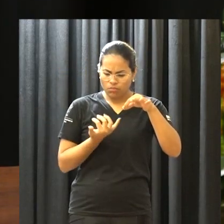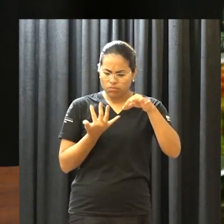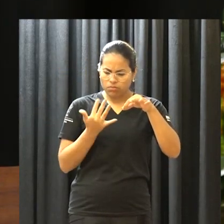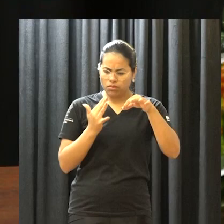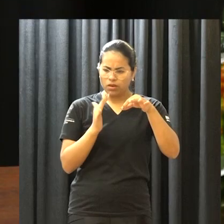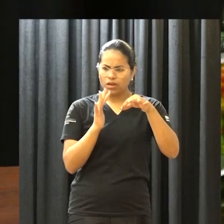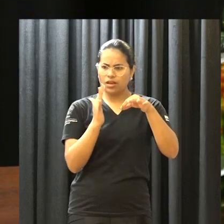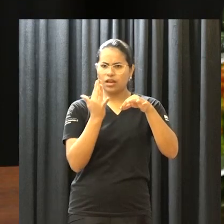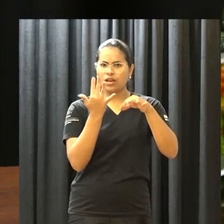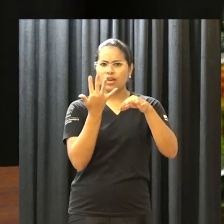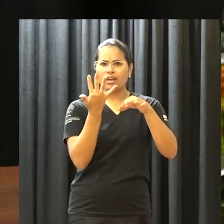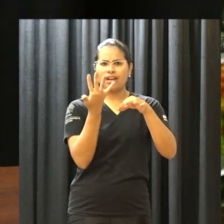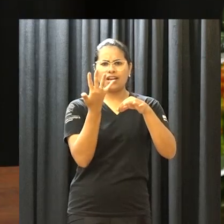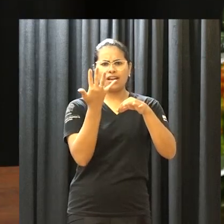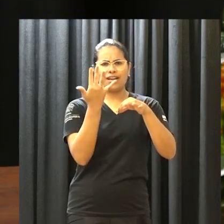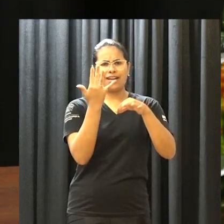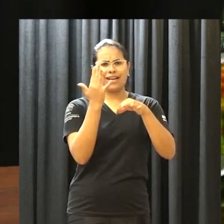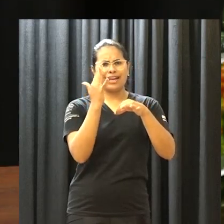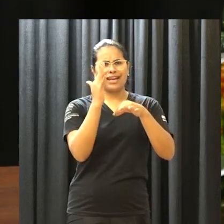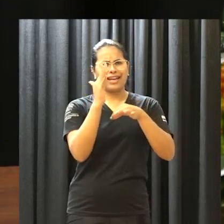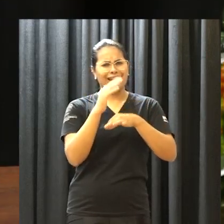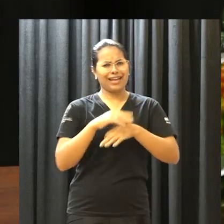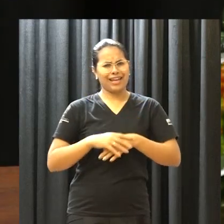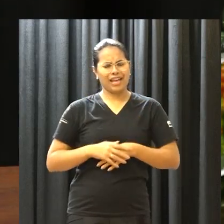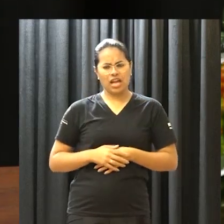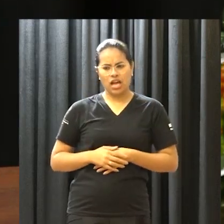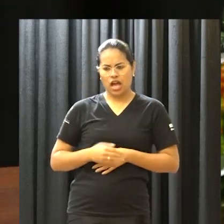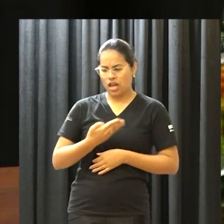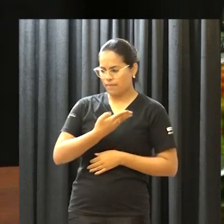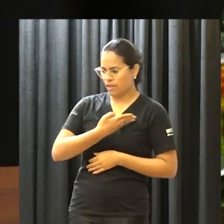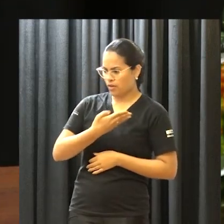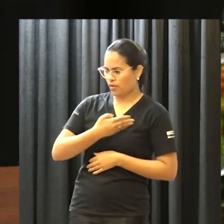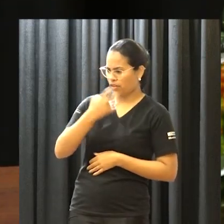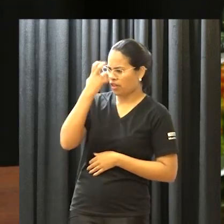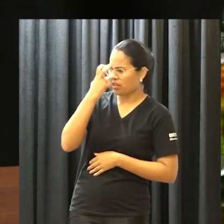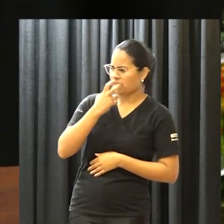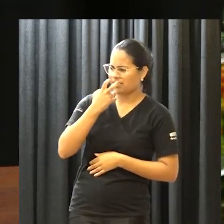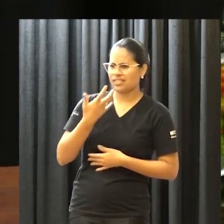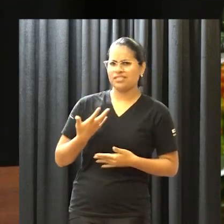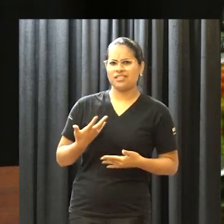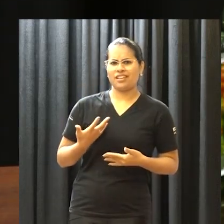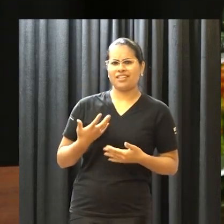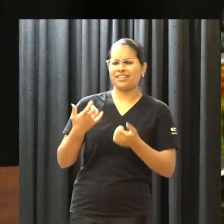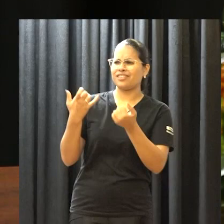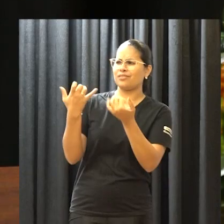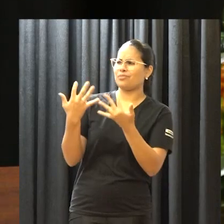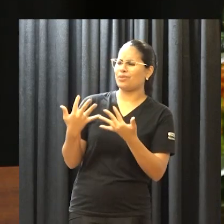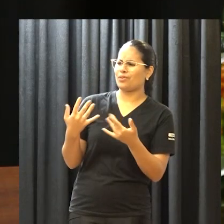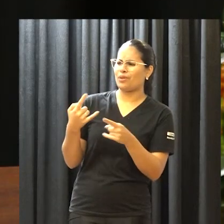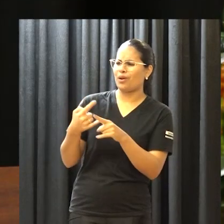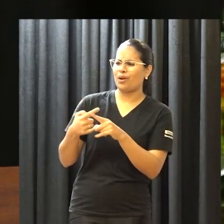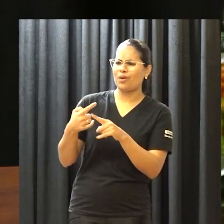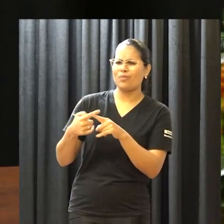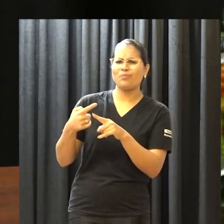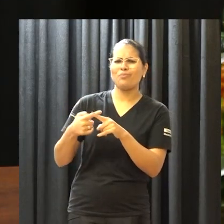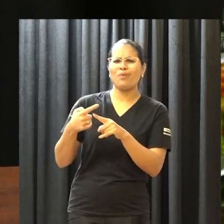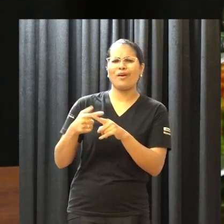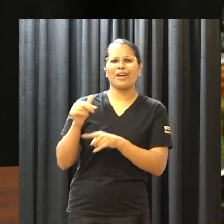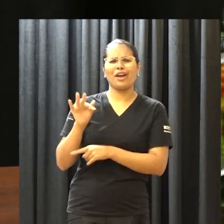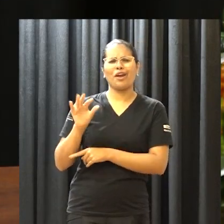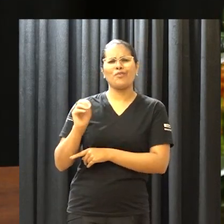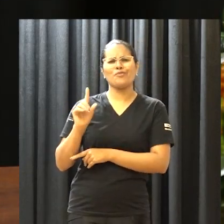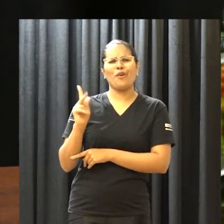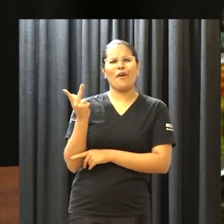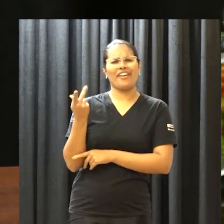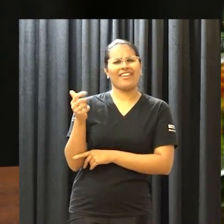brotam aonde? Do que você está falando? Eu falei, desculpa, retiro. É, retiro o que eu disse. Então, assim,